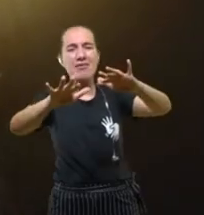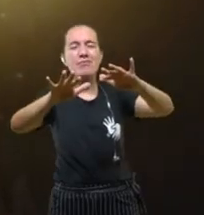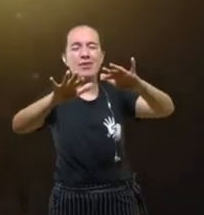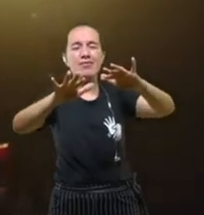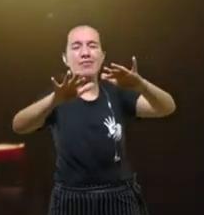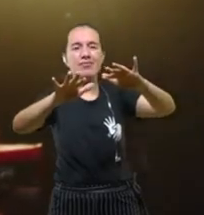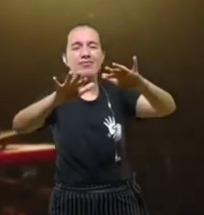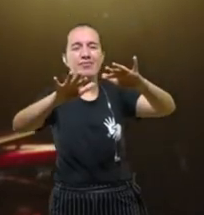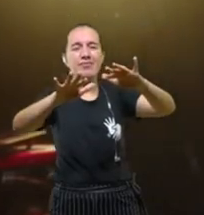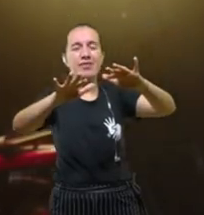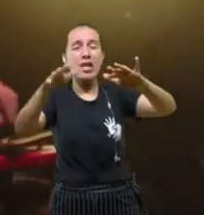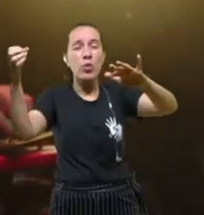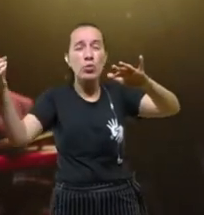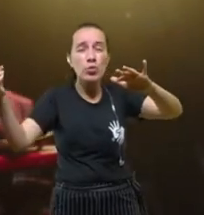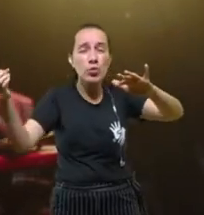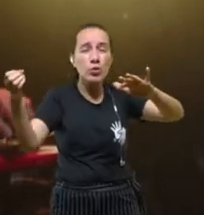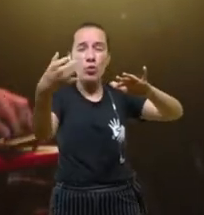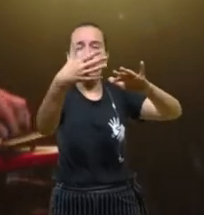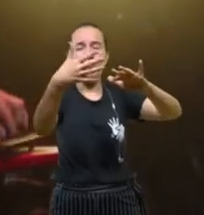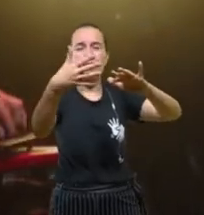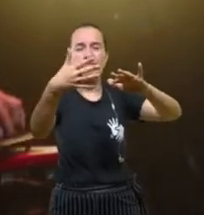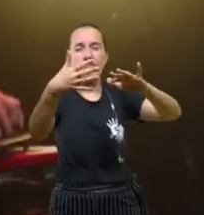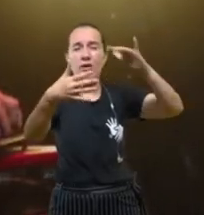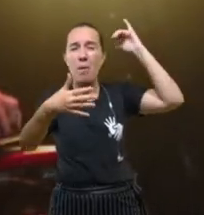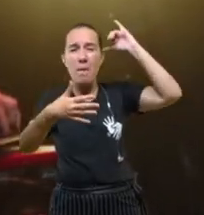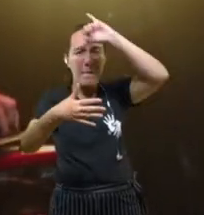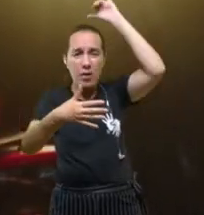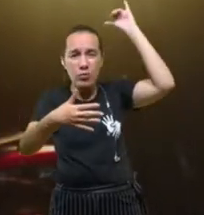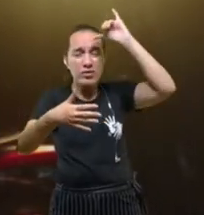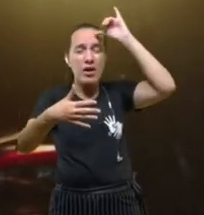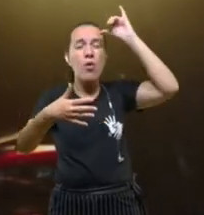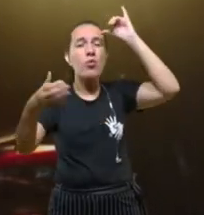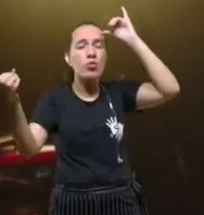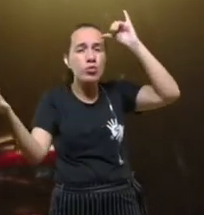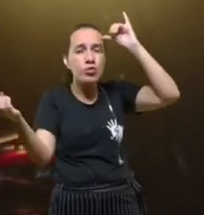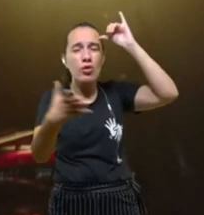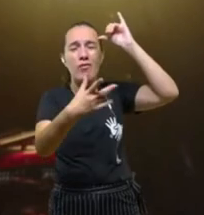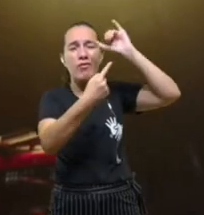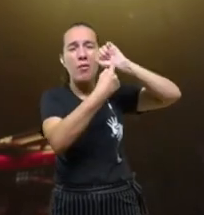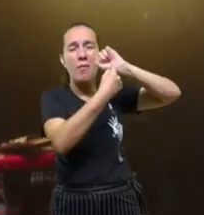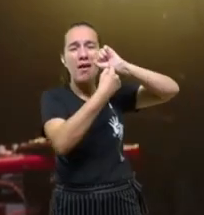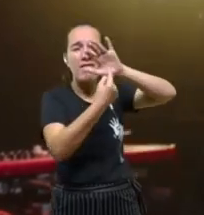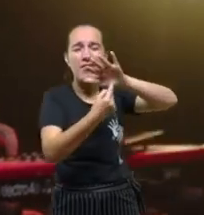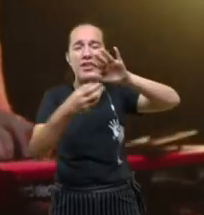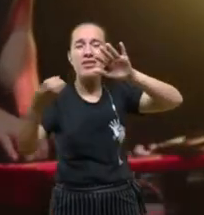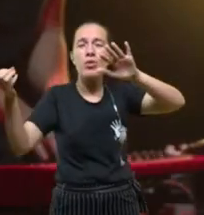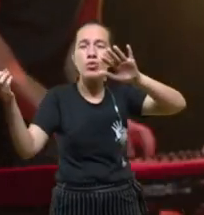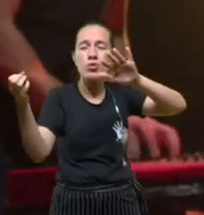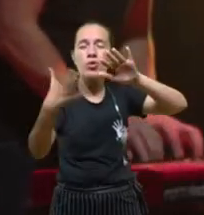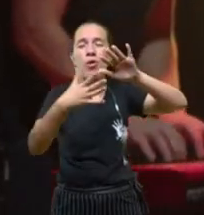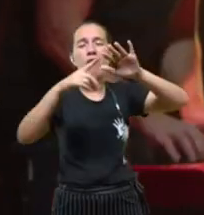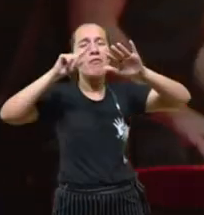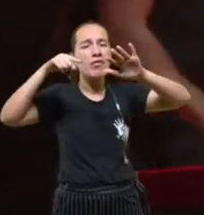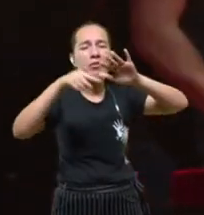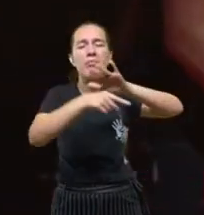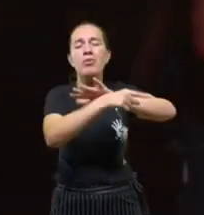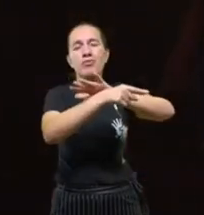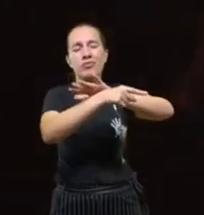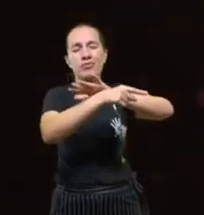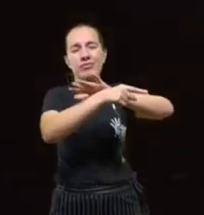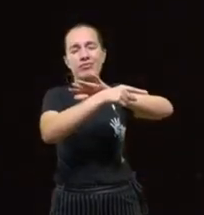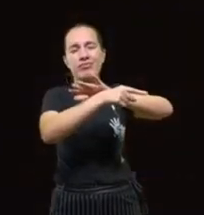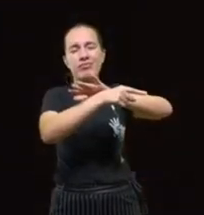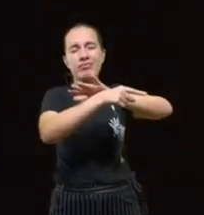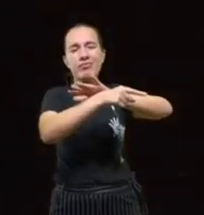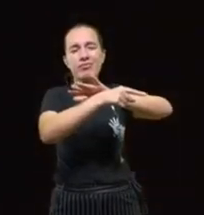uma unção fresca, uma revelação nova, algo profunda,